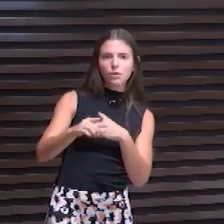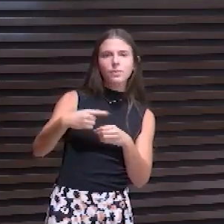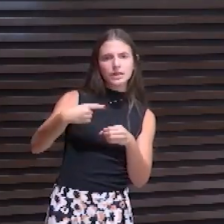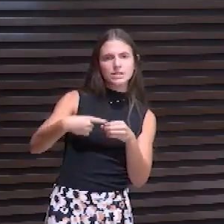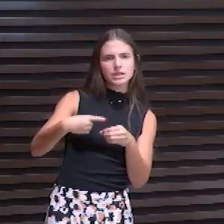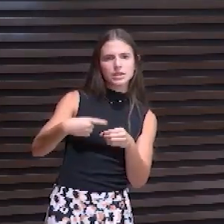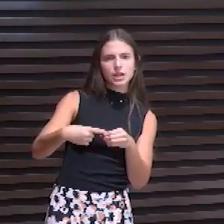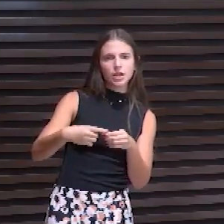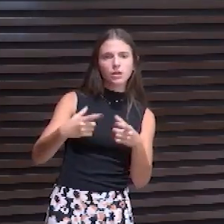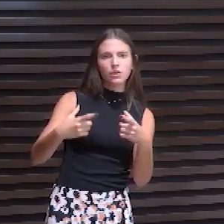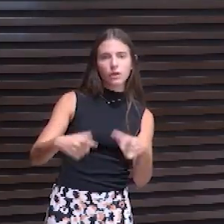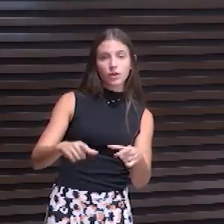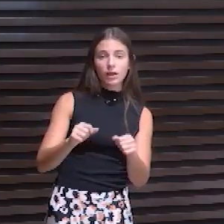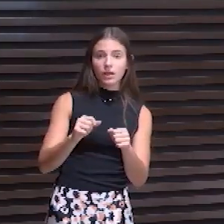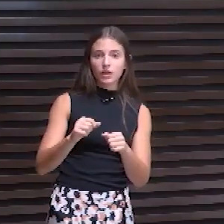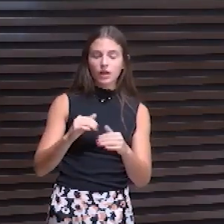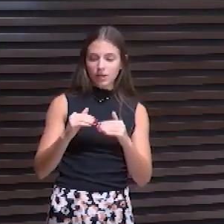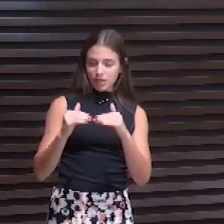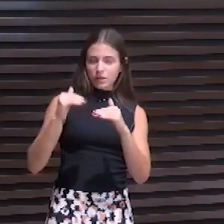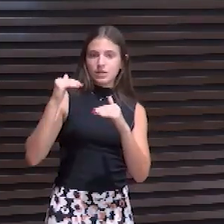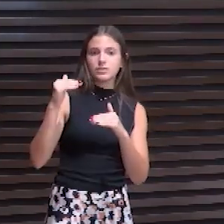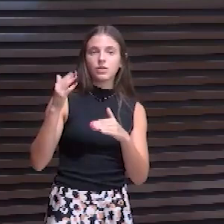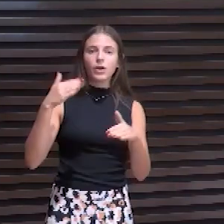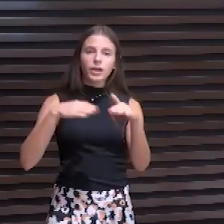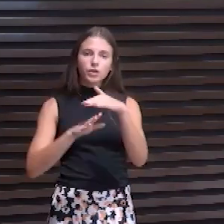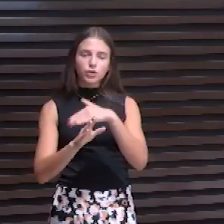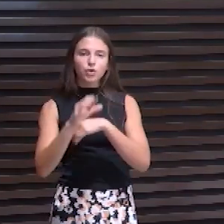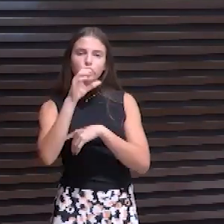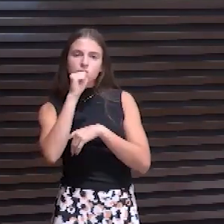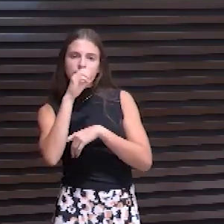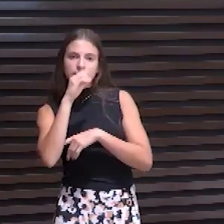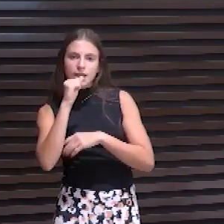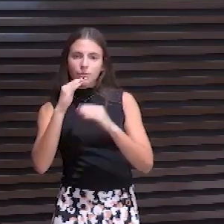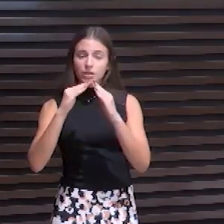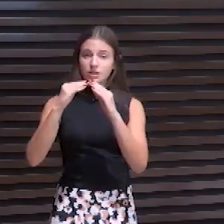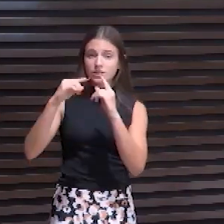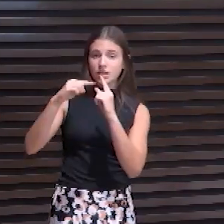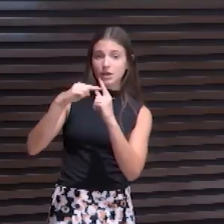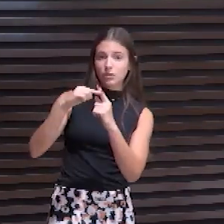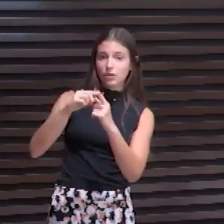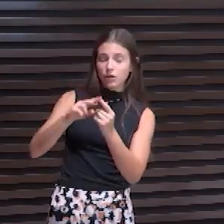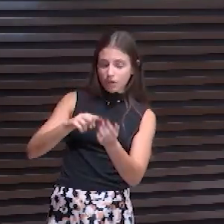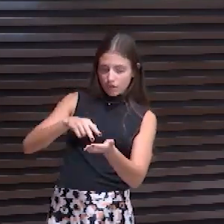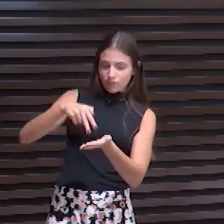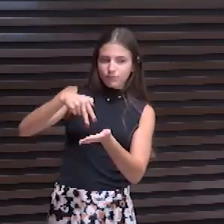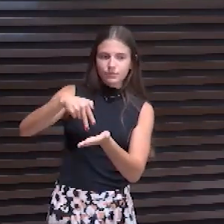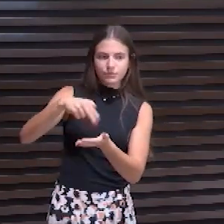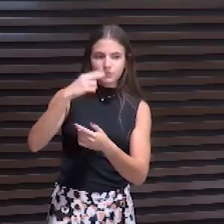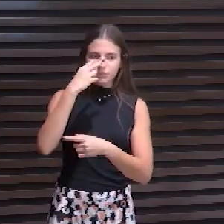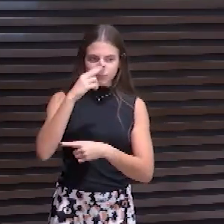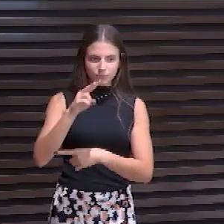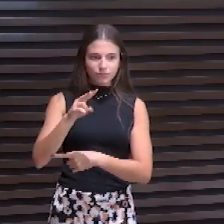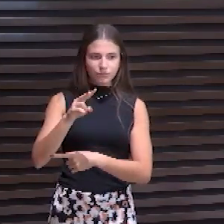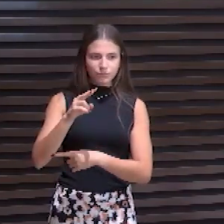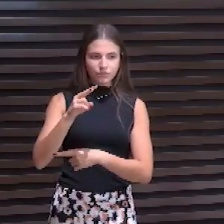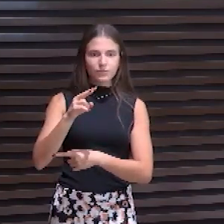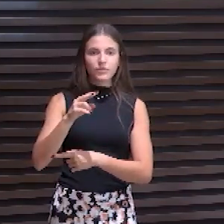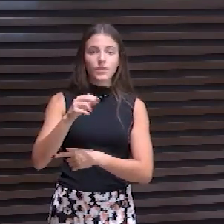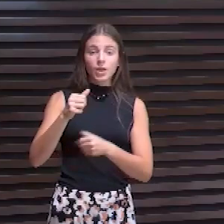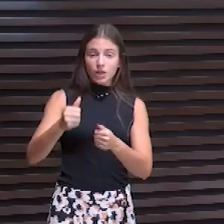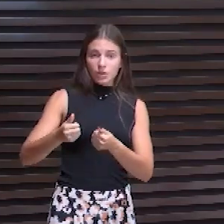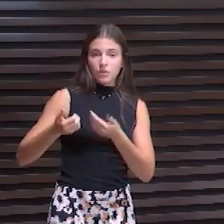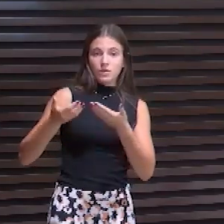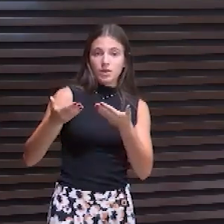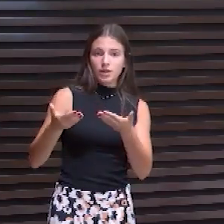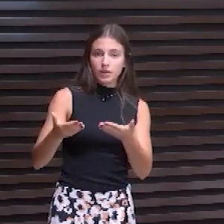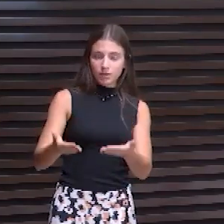criado, entrou num sábado na sinagoga, segundo o seu costume, e levantou-se para ler. Então lhe deram o livro do